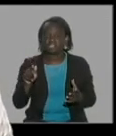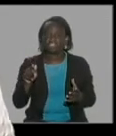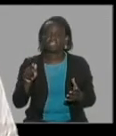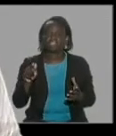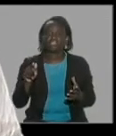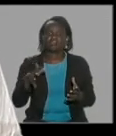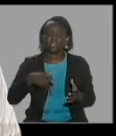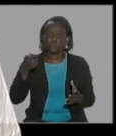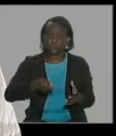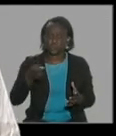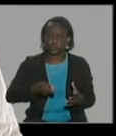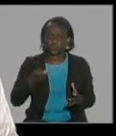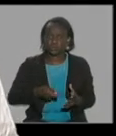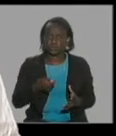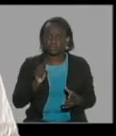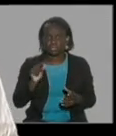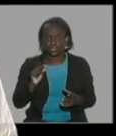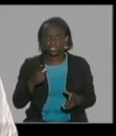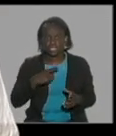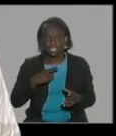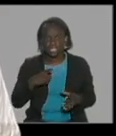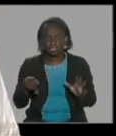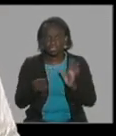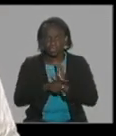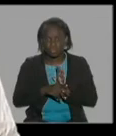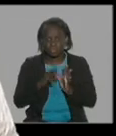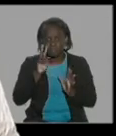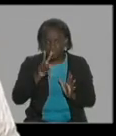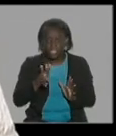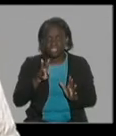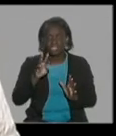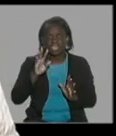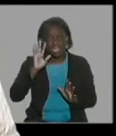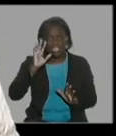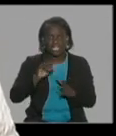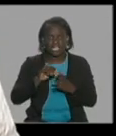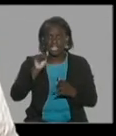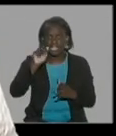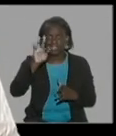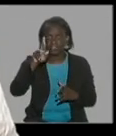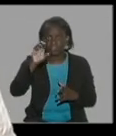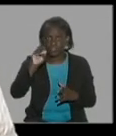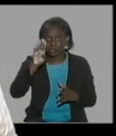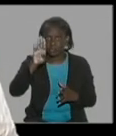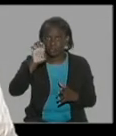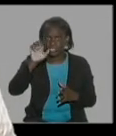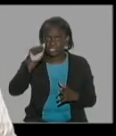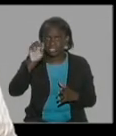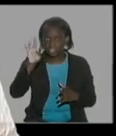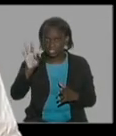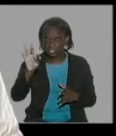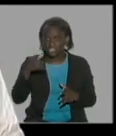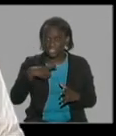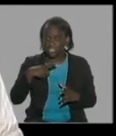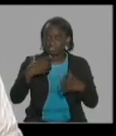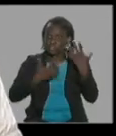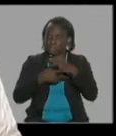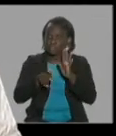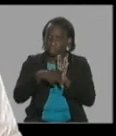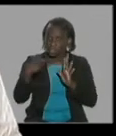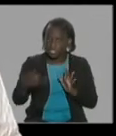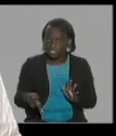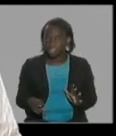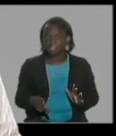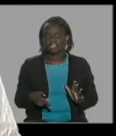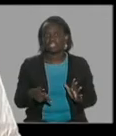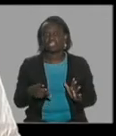mais duro, já tinha umas marcas do que viria por ali, né, do Afrobeat, que tem uma identidade